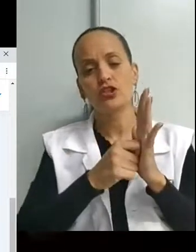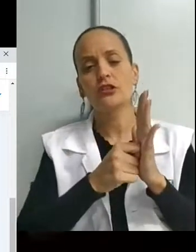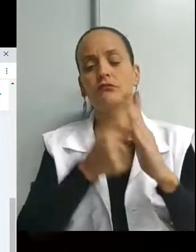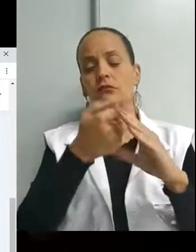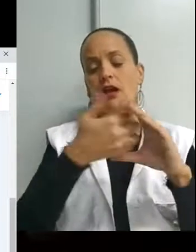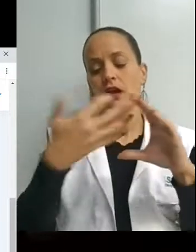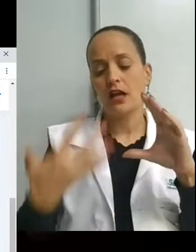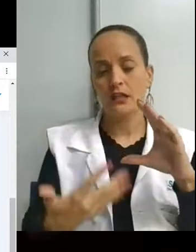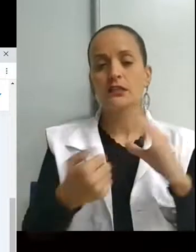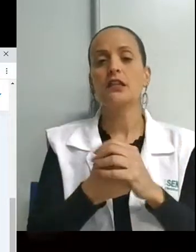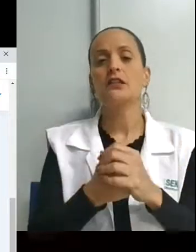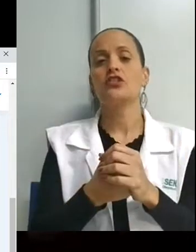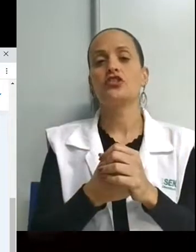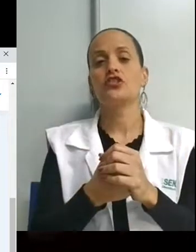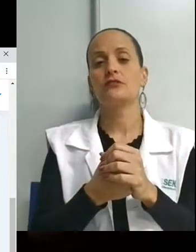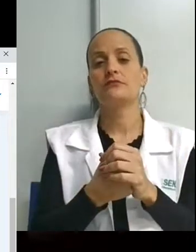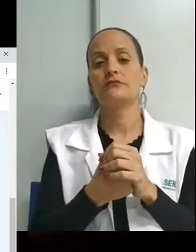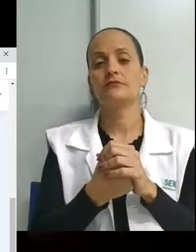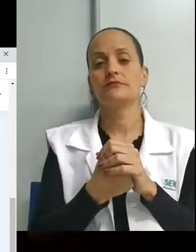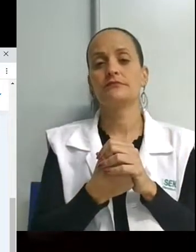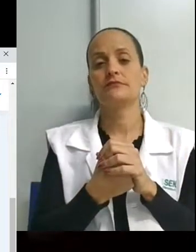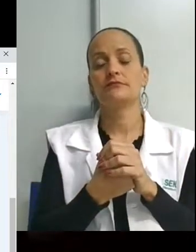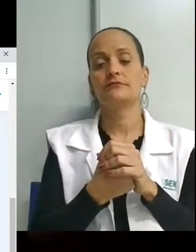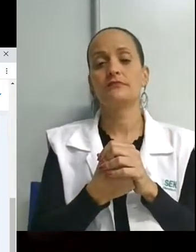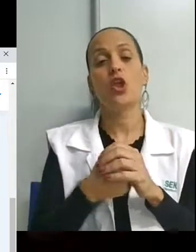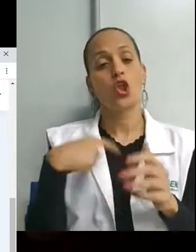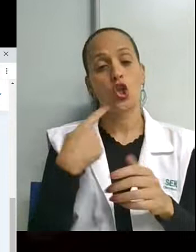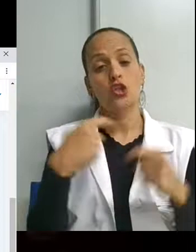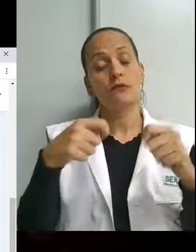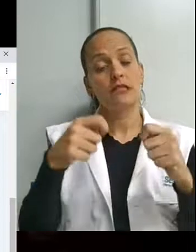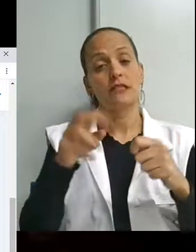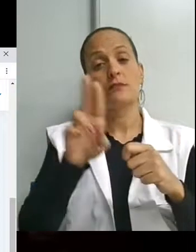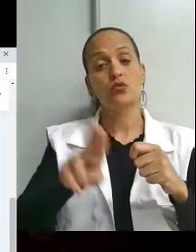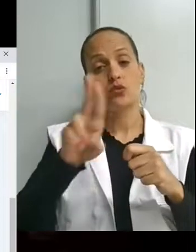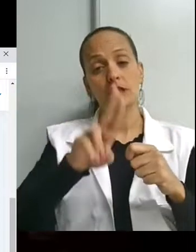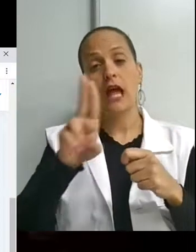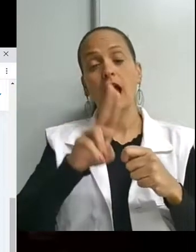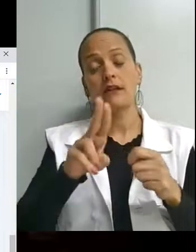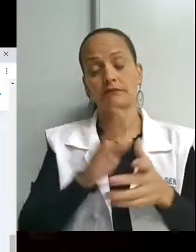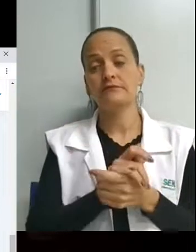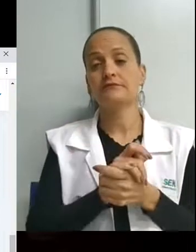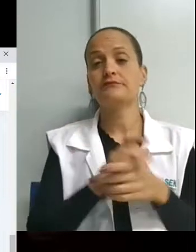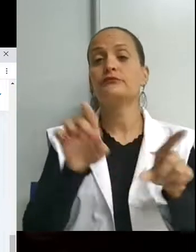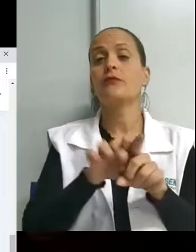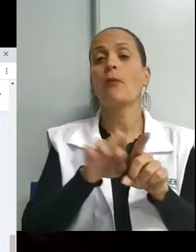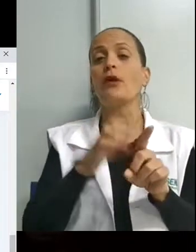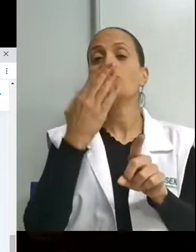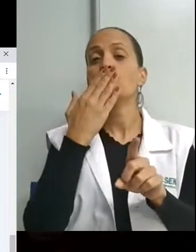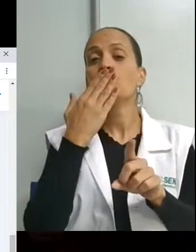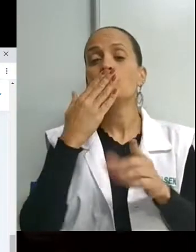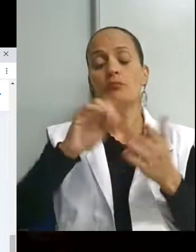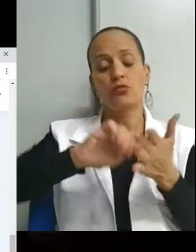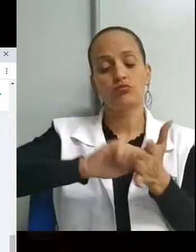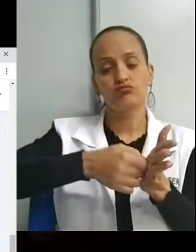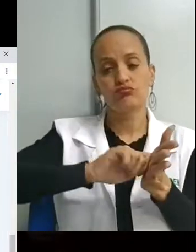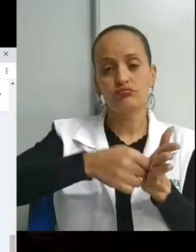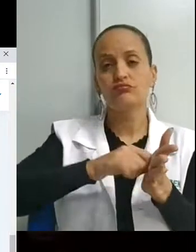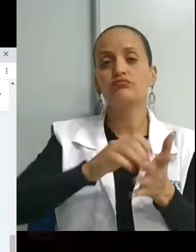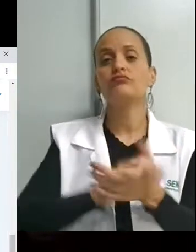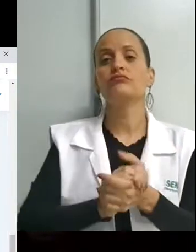do multímetro, que é o que a gente precisa usar para medir as tensões, né? Os tipos de multímetro, vai falar do multímetro analógico,